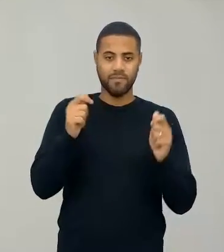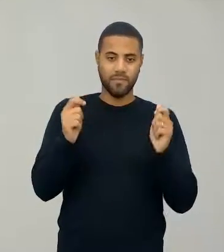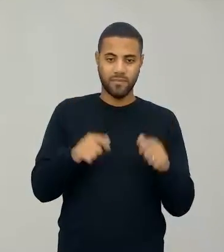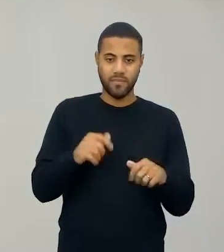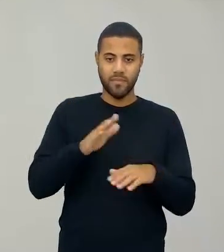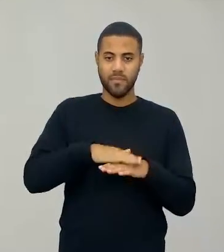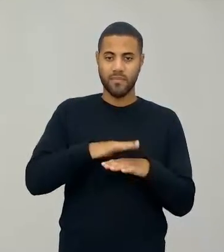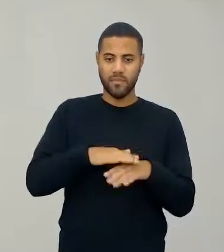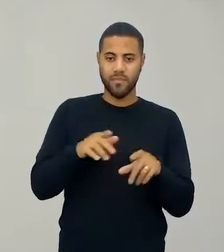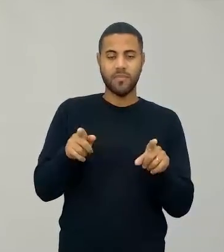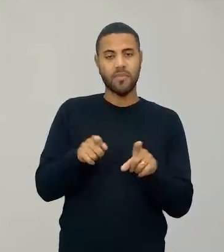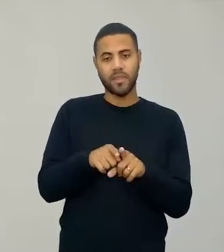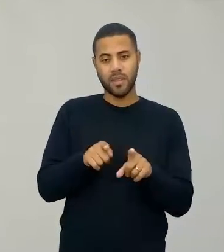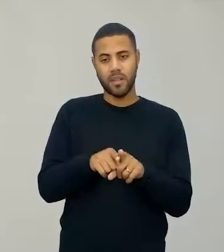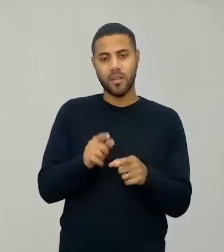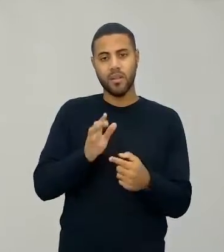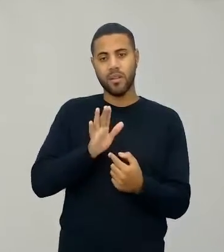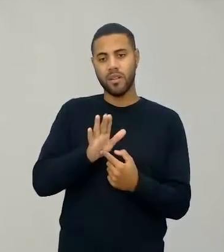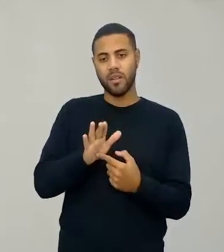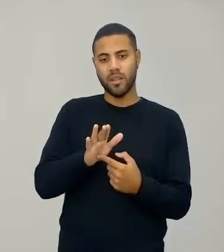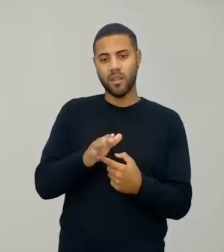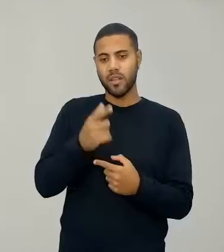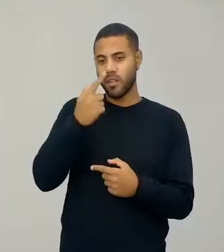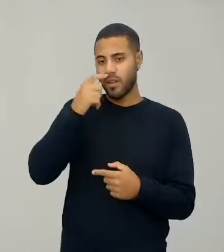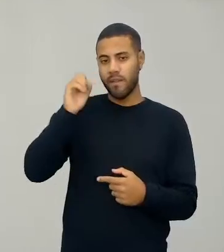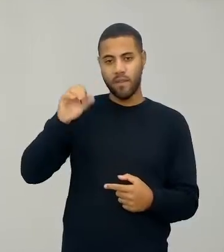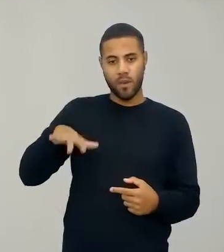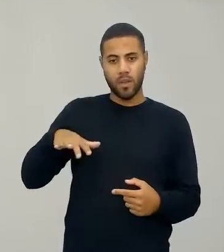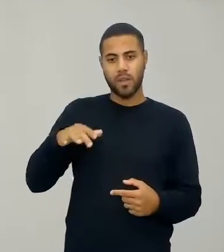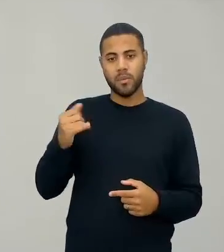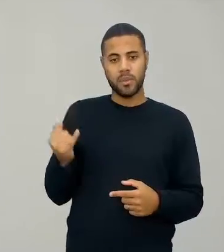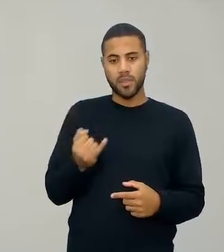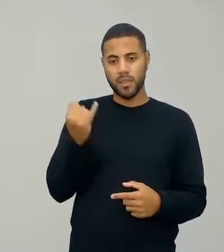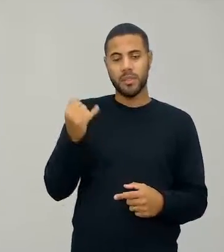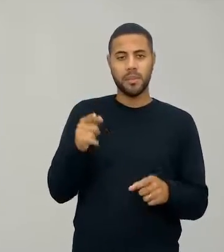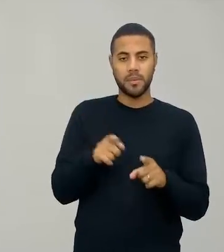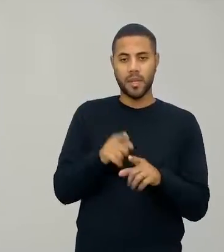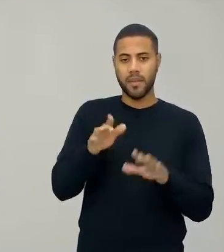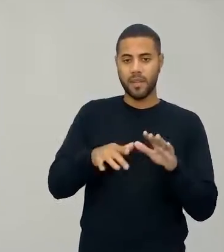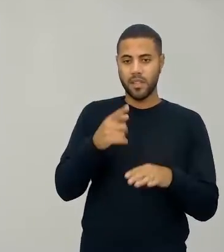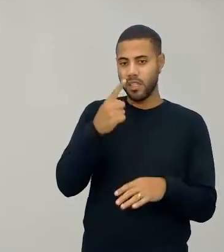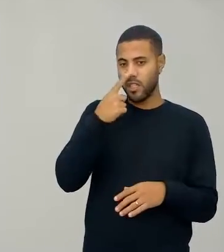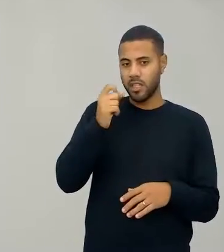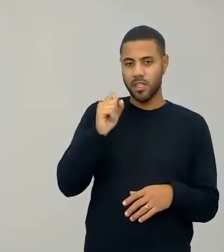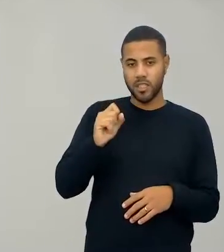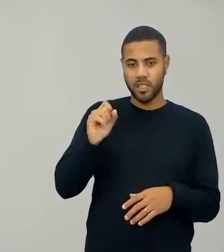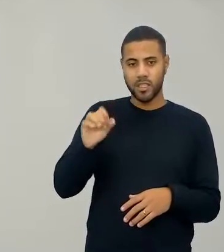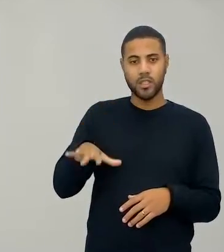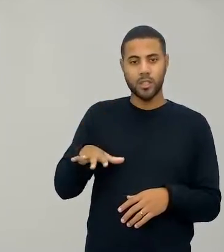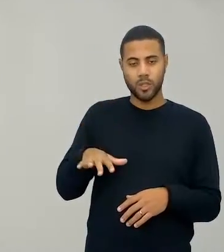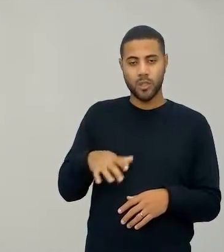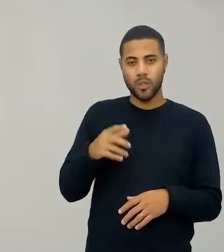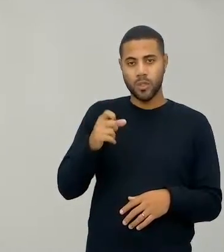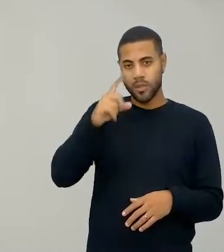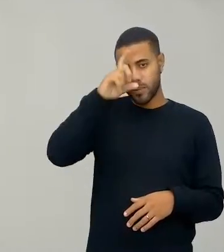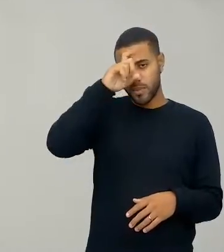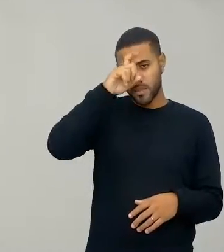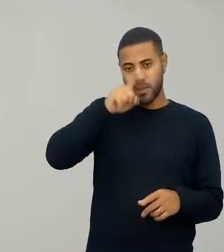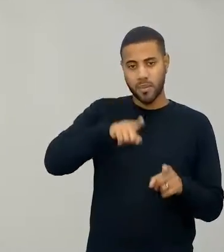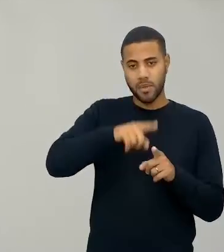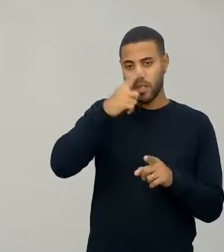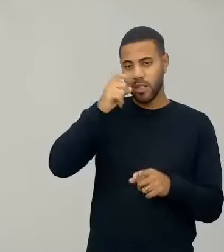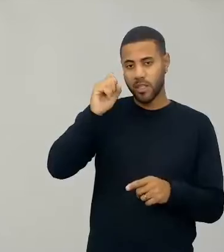que ser disposto lá no aterro sanitário de forma adequada. Por exemplo, os lixos hospitalares e o